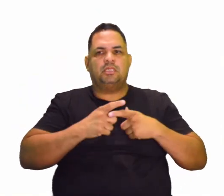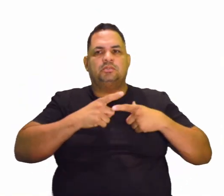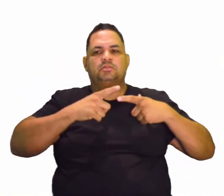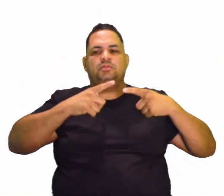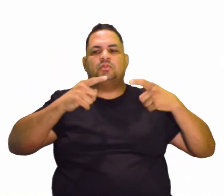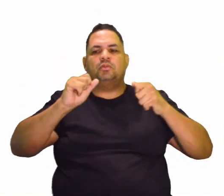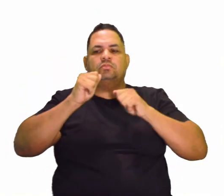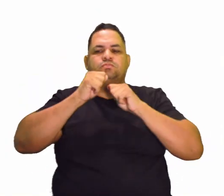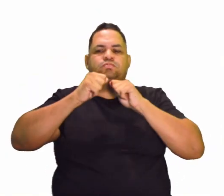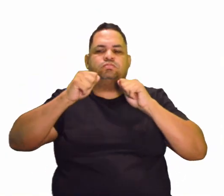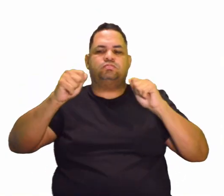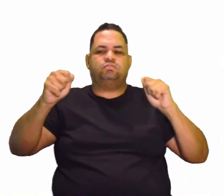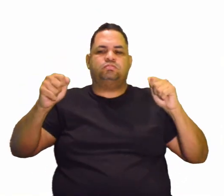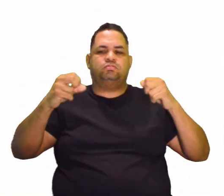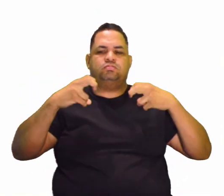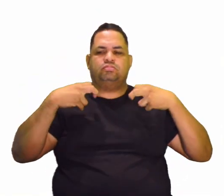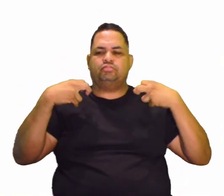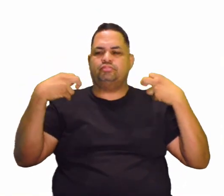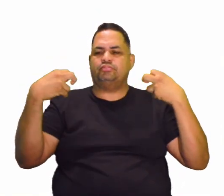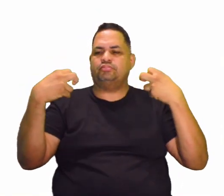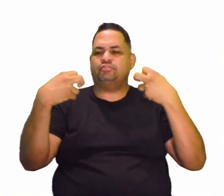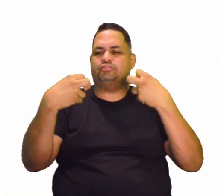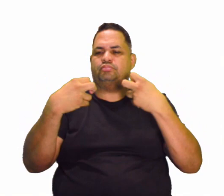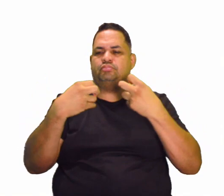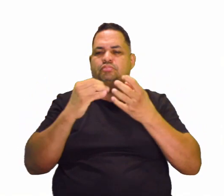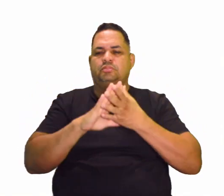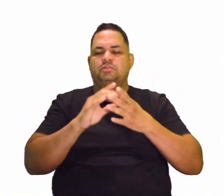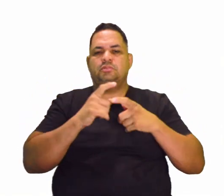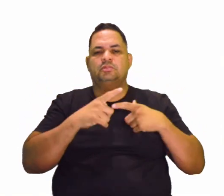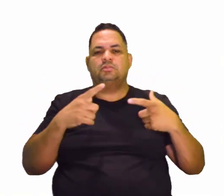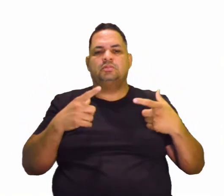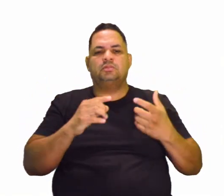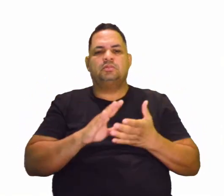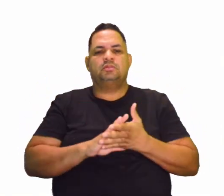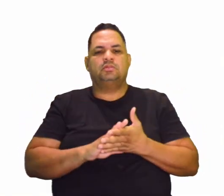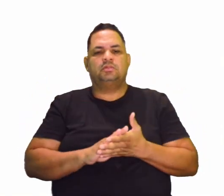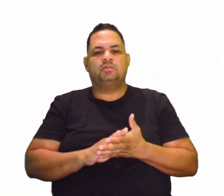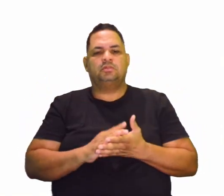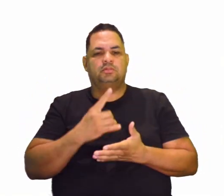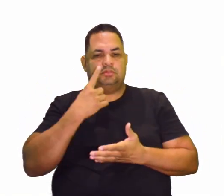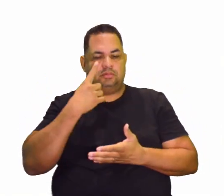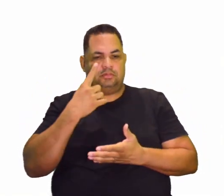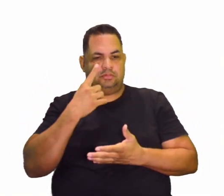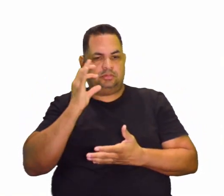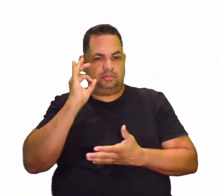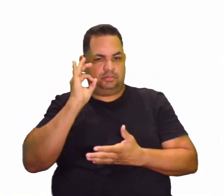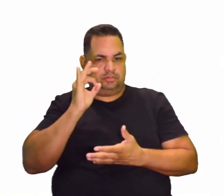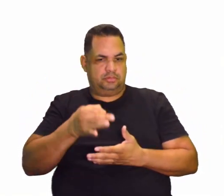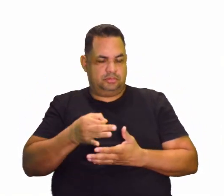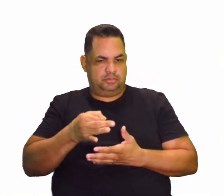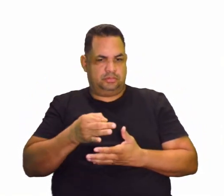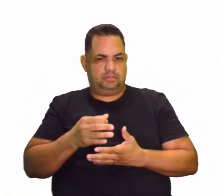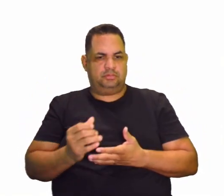monumental e suntuosa, ou seja, grandiosa? Vamos ver se eu acertei.